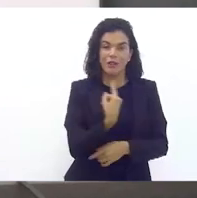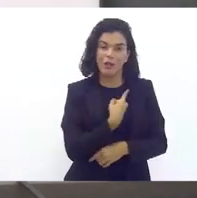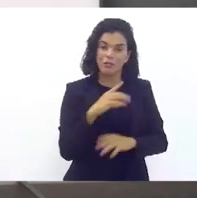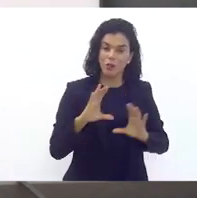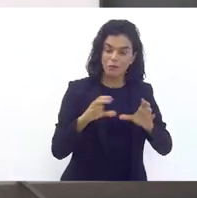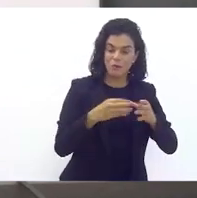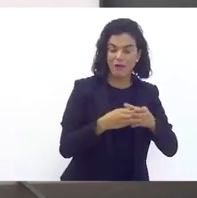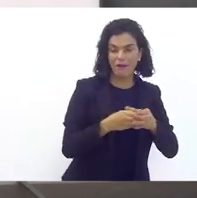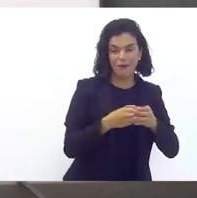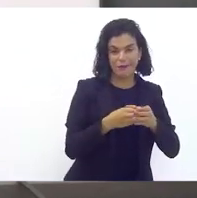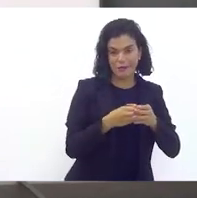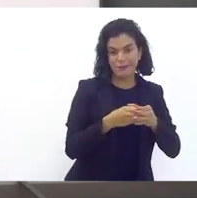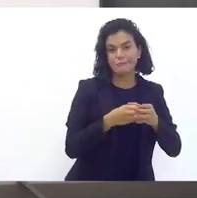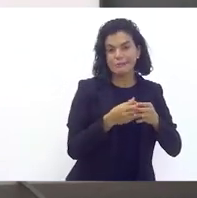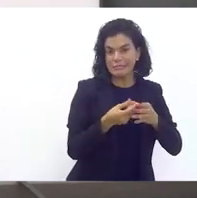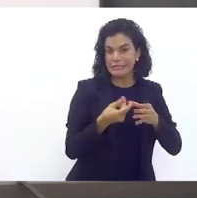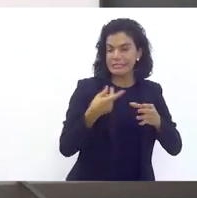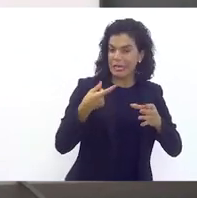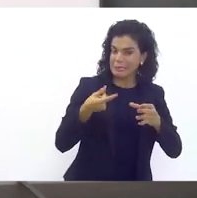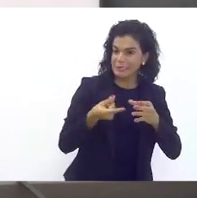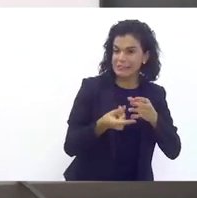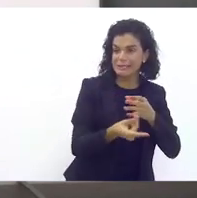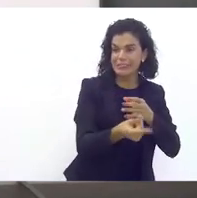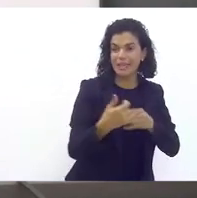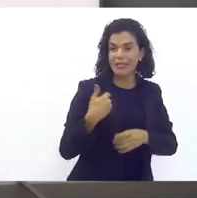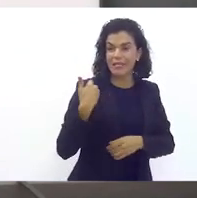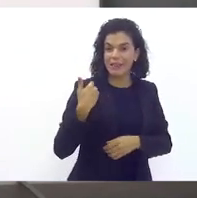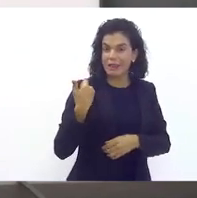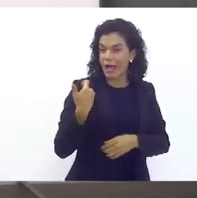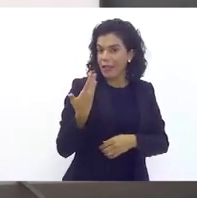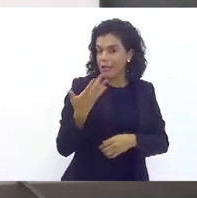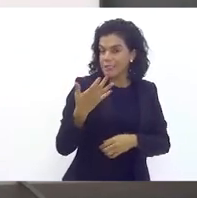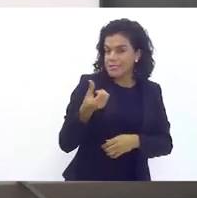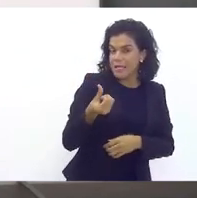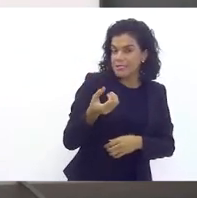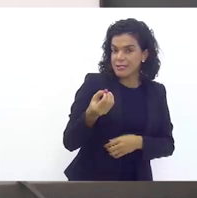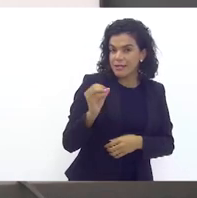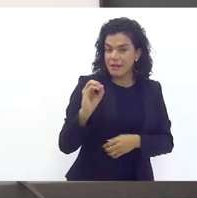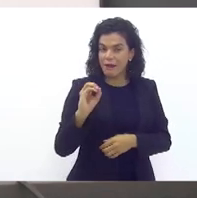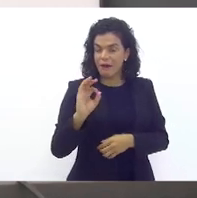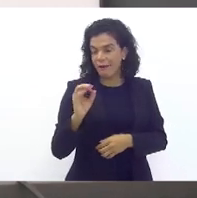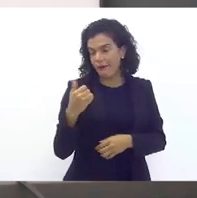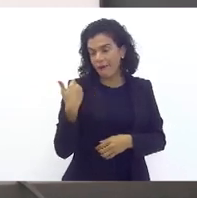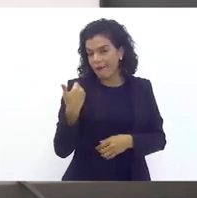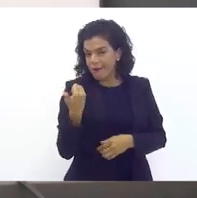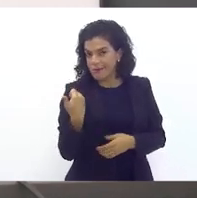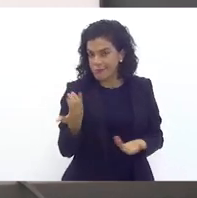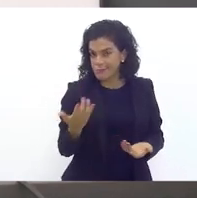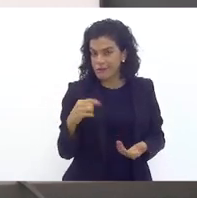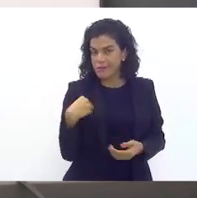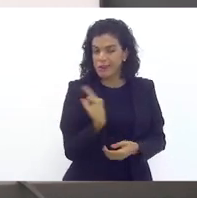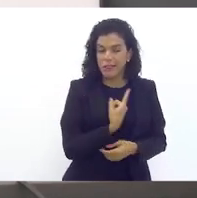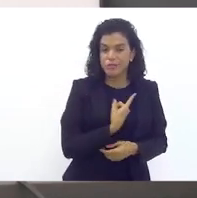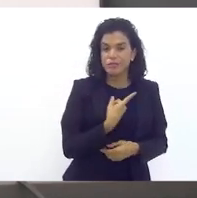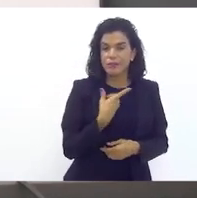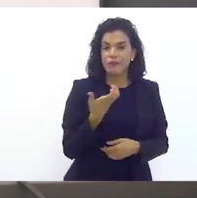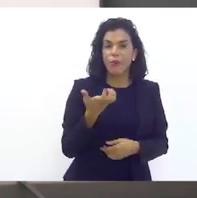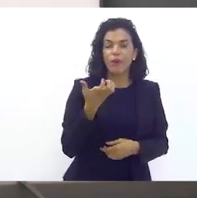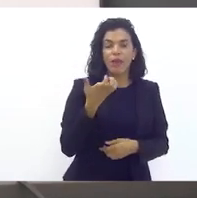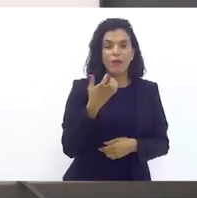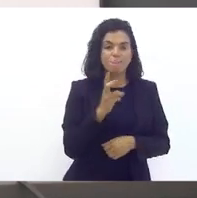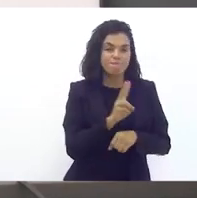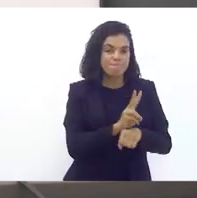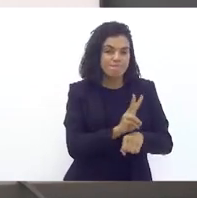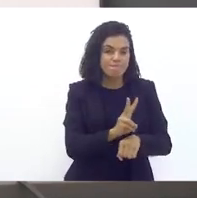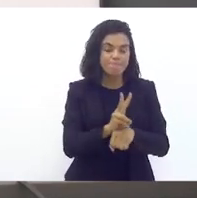categoria longeva, a média de idade está beirando os 60 anos, né? E a gente está querendo lutar para a